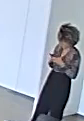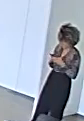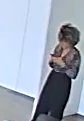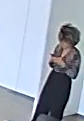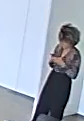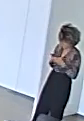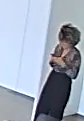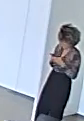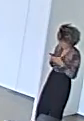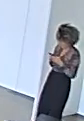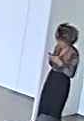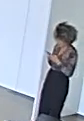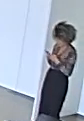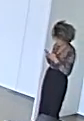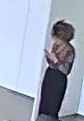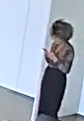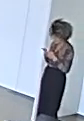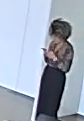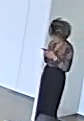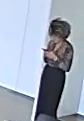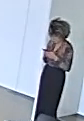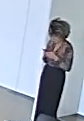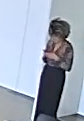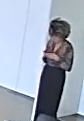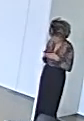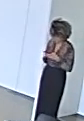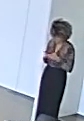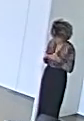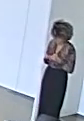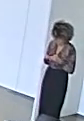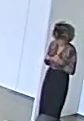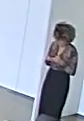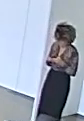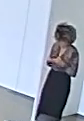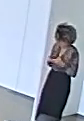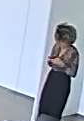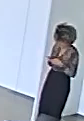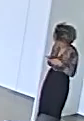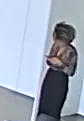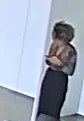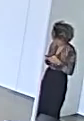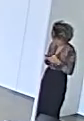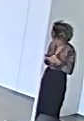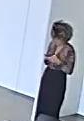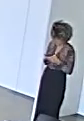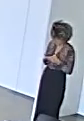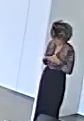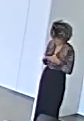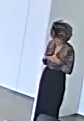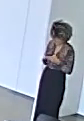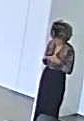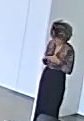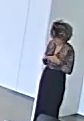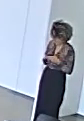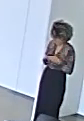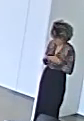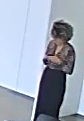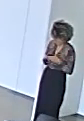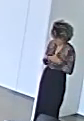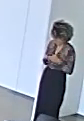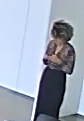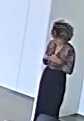projetos sociais, atualmente, né, escola de música, aqui presente, o projeto social Aquarela em Montes